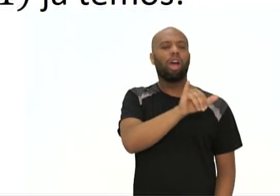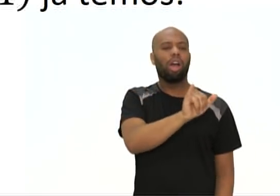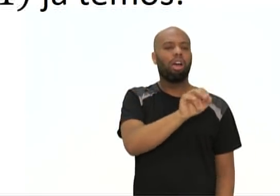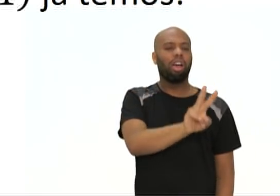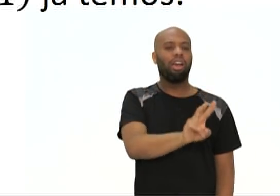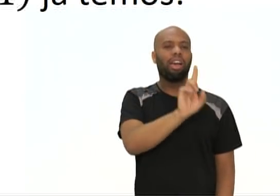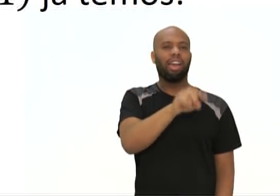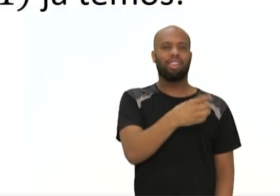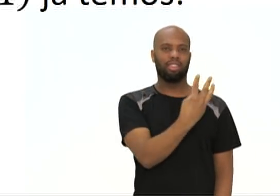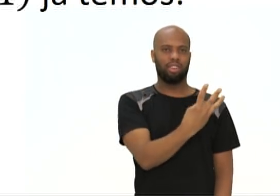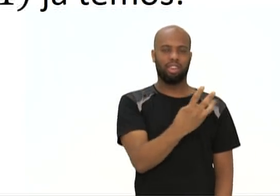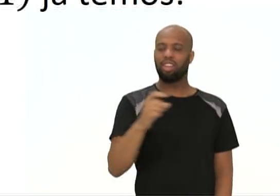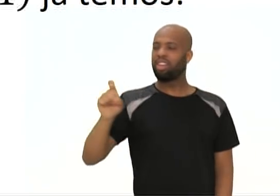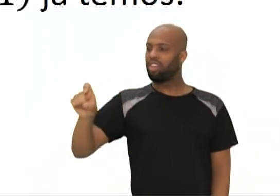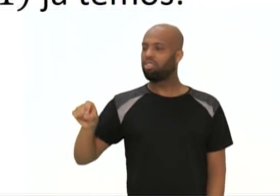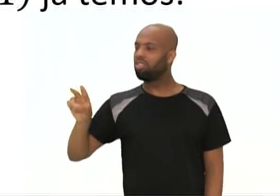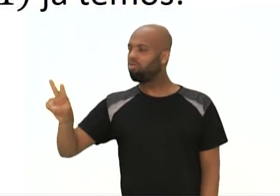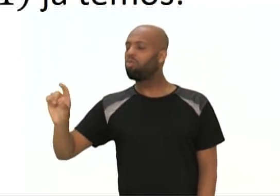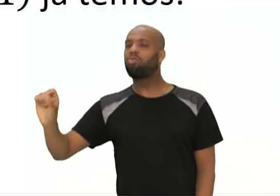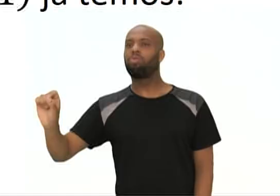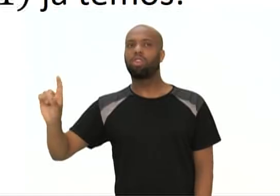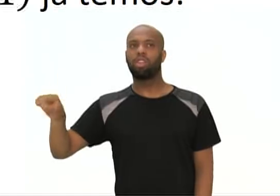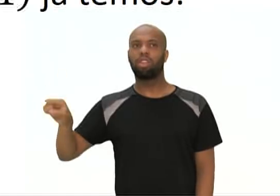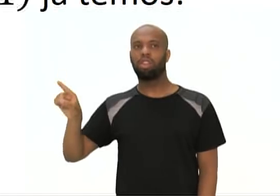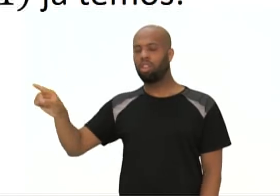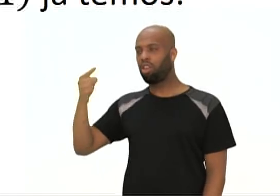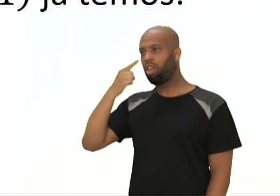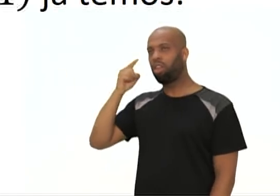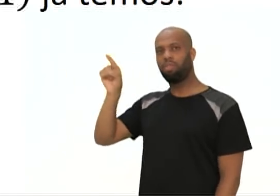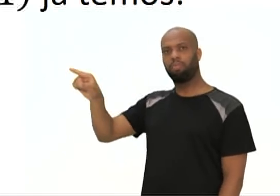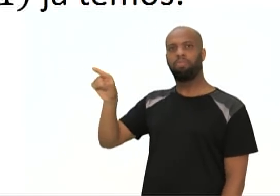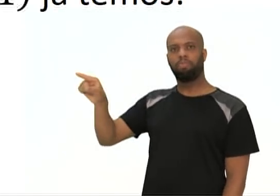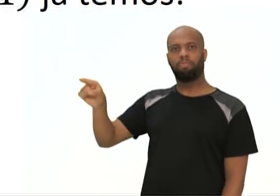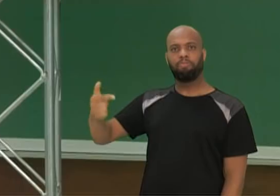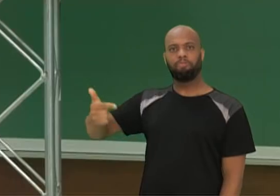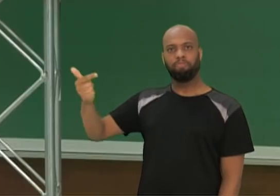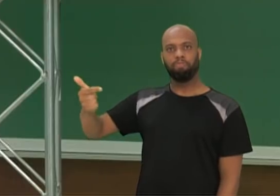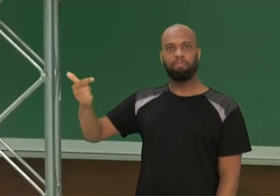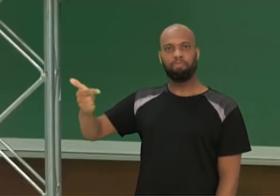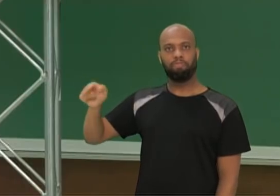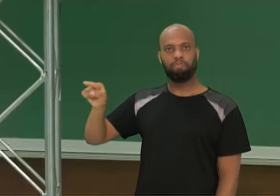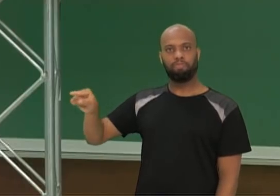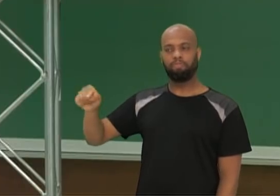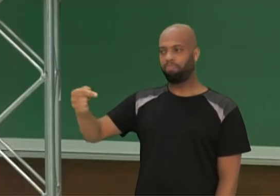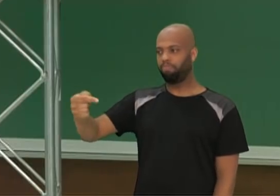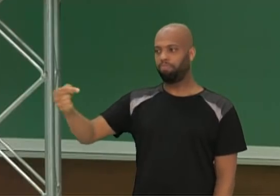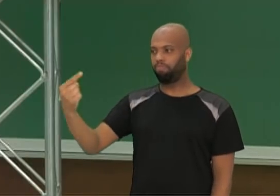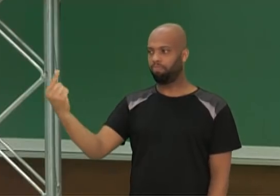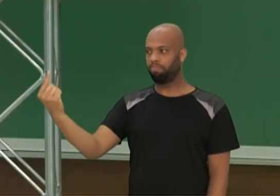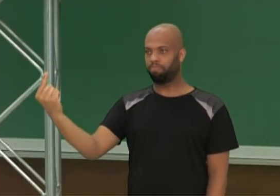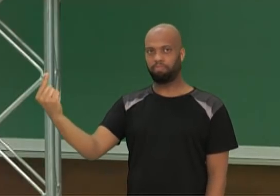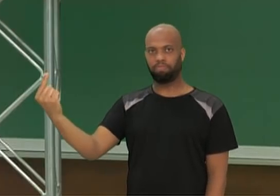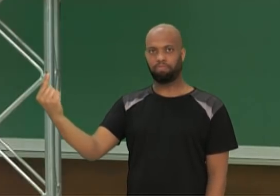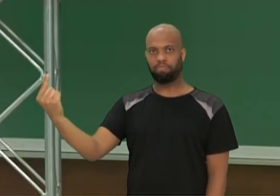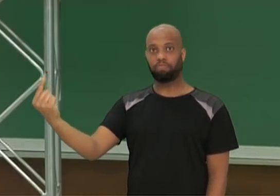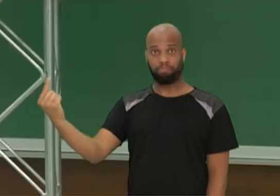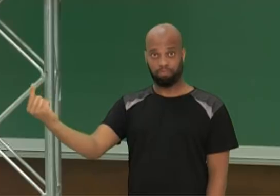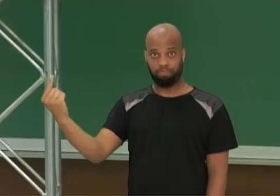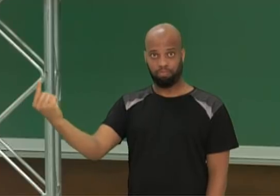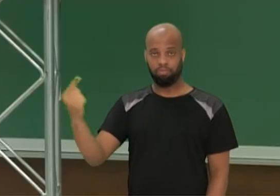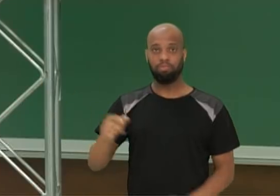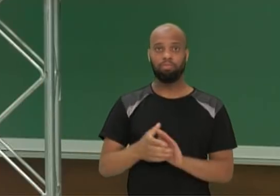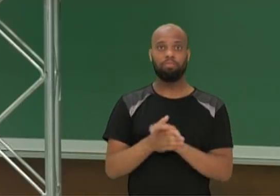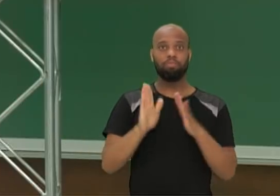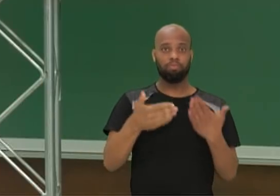3. O x do vértice está aqui no segundo membro, sendo subtraído do x, que é 1.